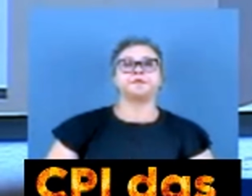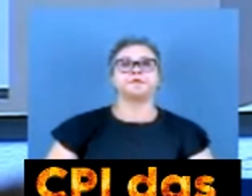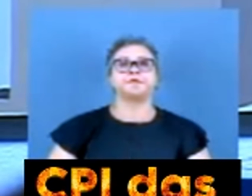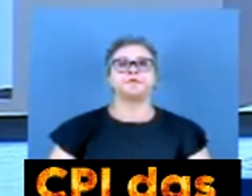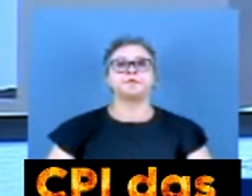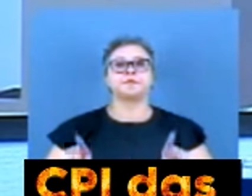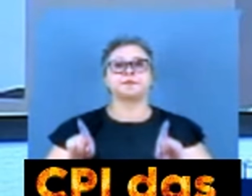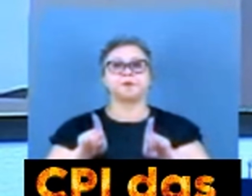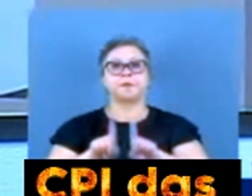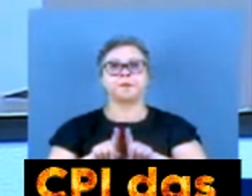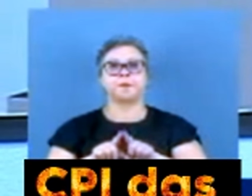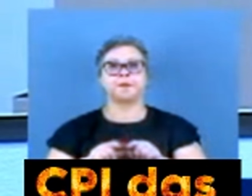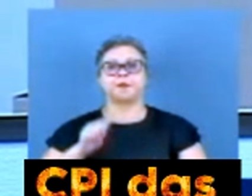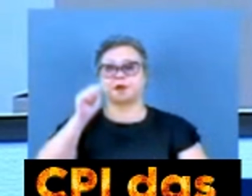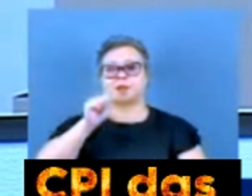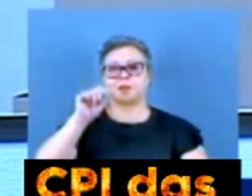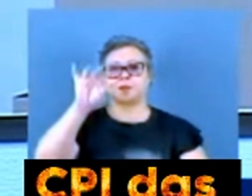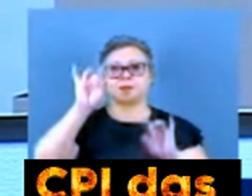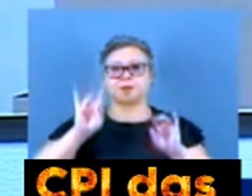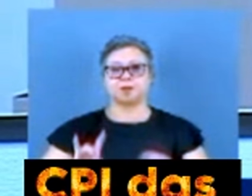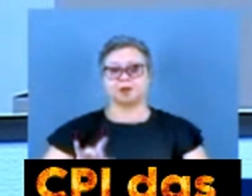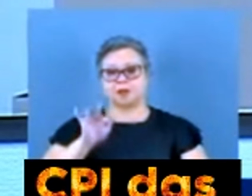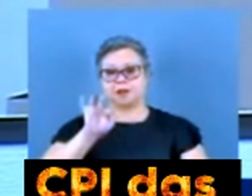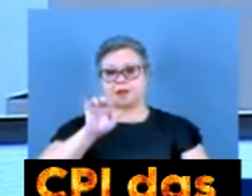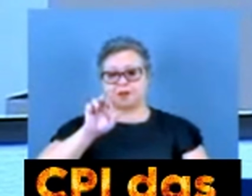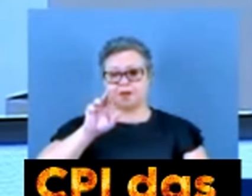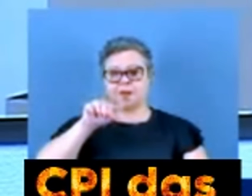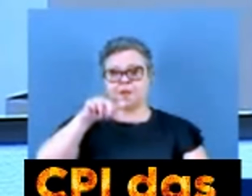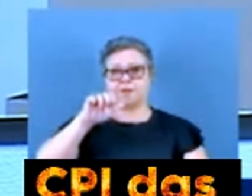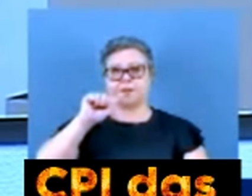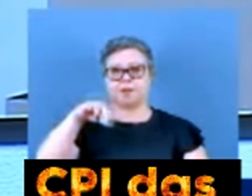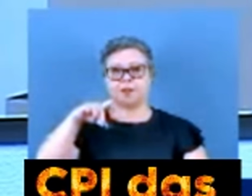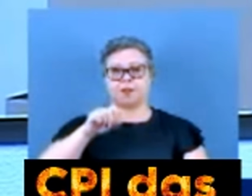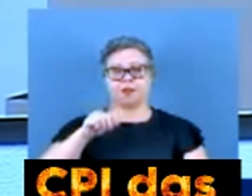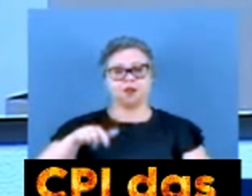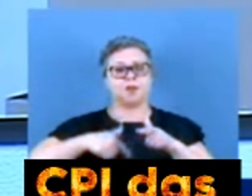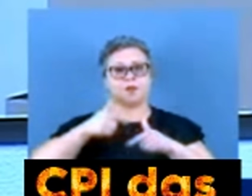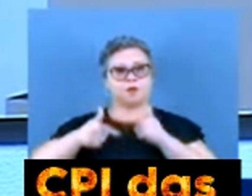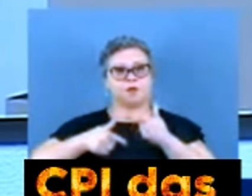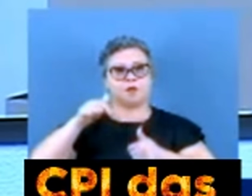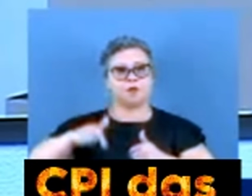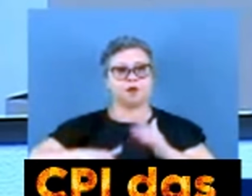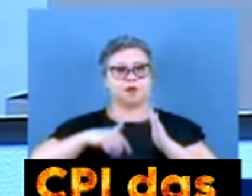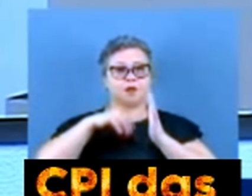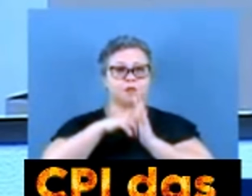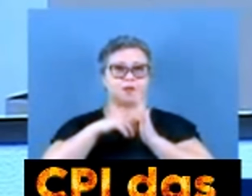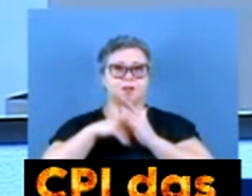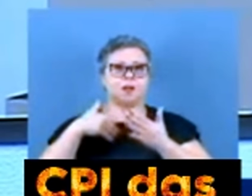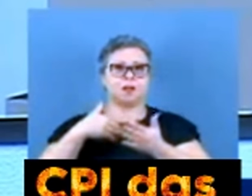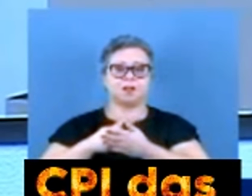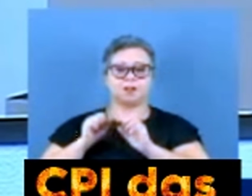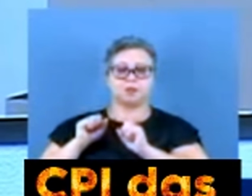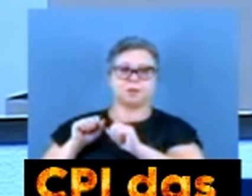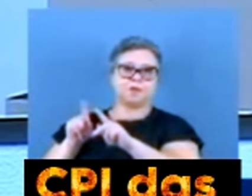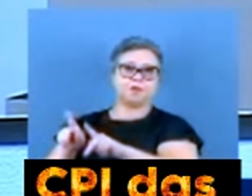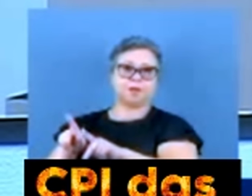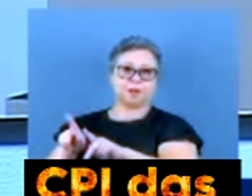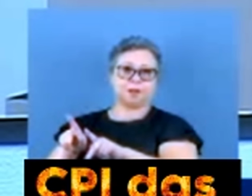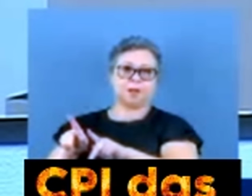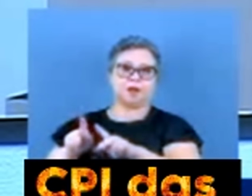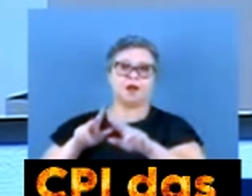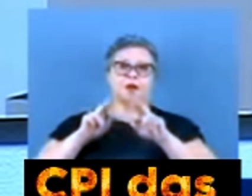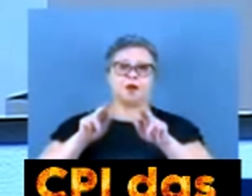do assessor especial, Fernando Lírio, que trabalhou nessa casa até se aposentar, né, Fernando,